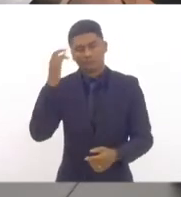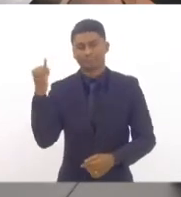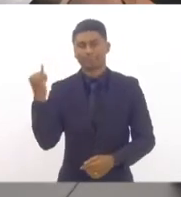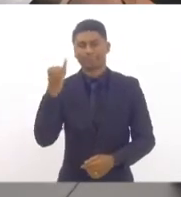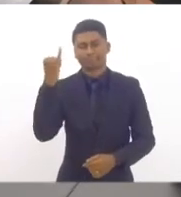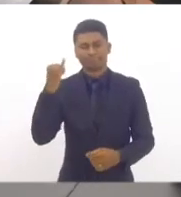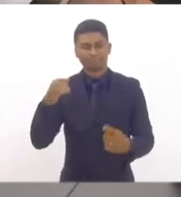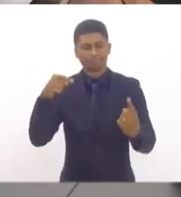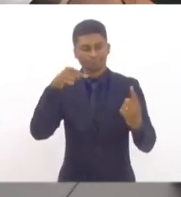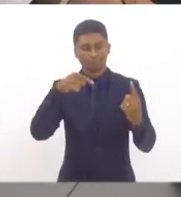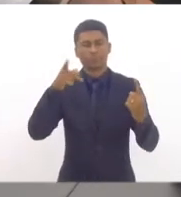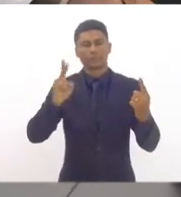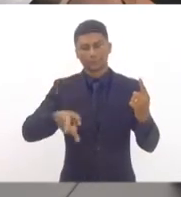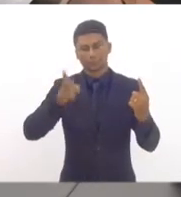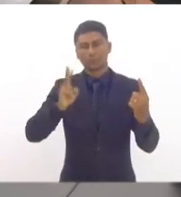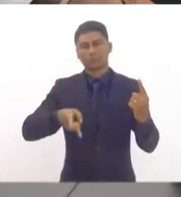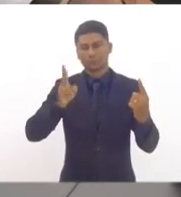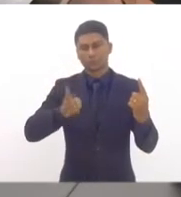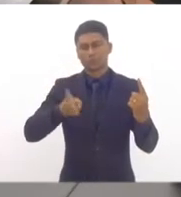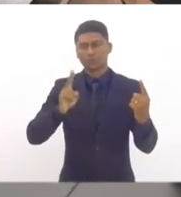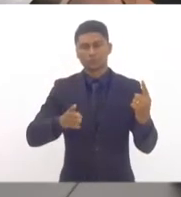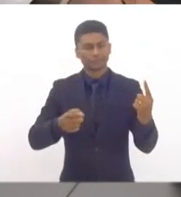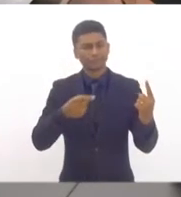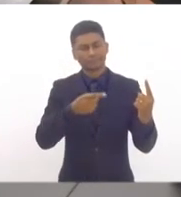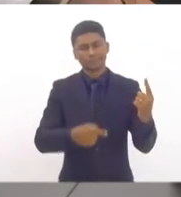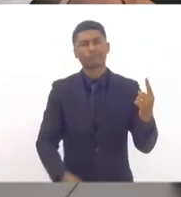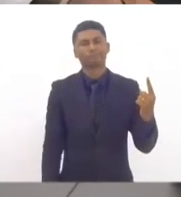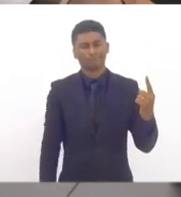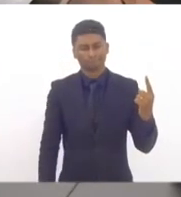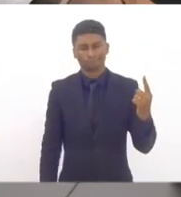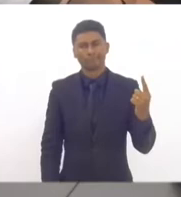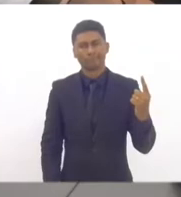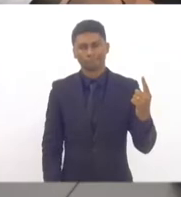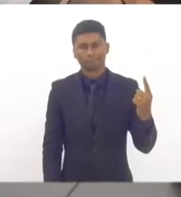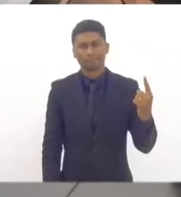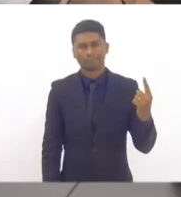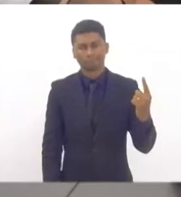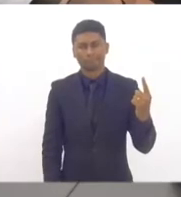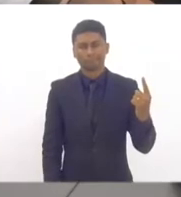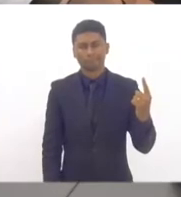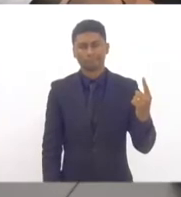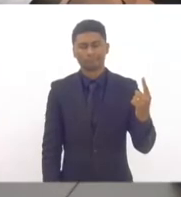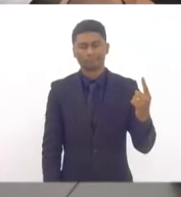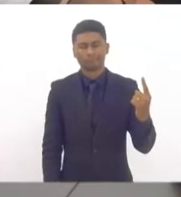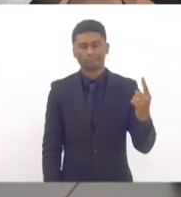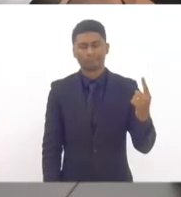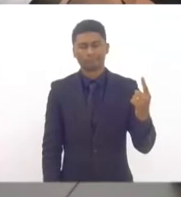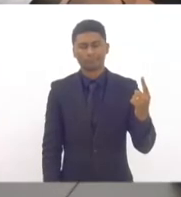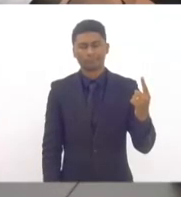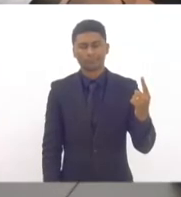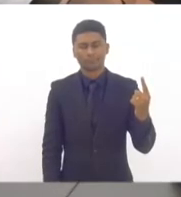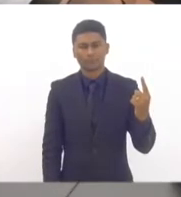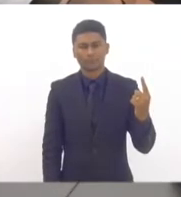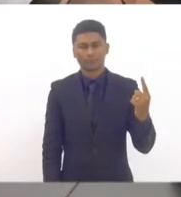ela continue no exercício da função.